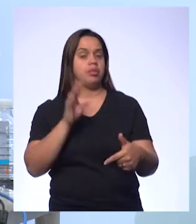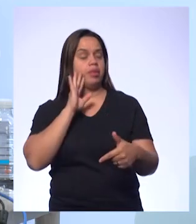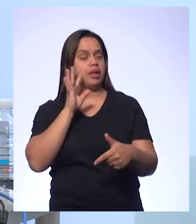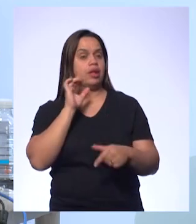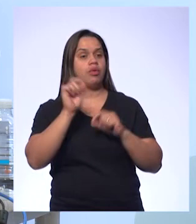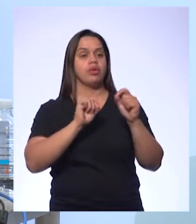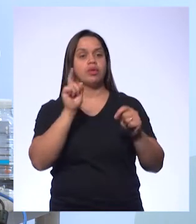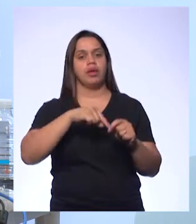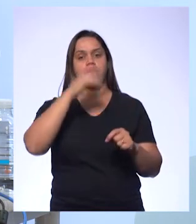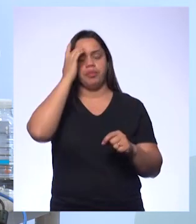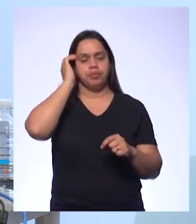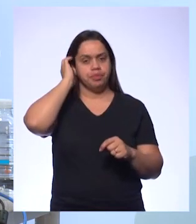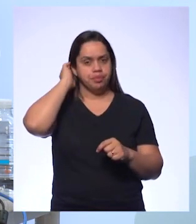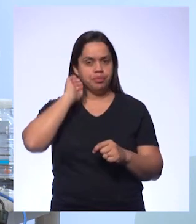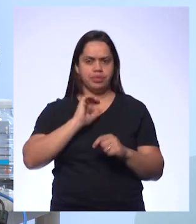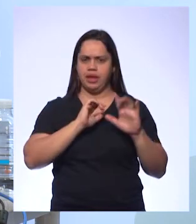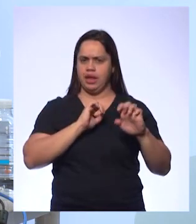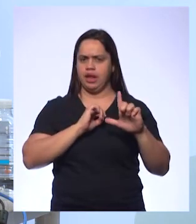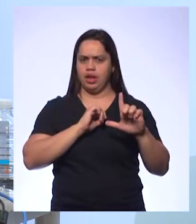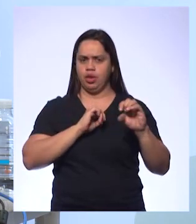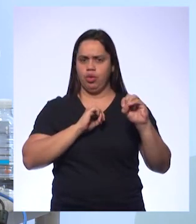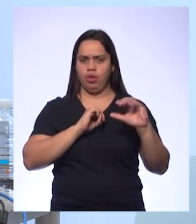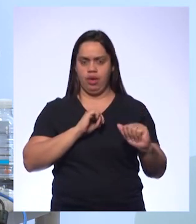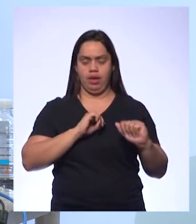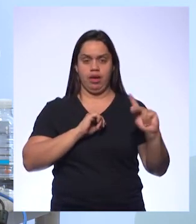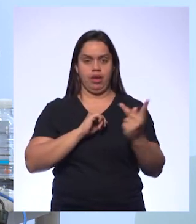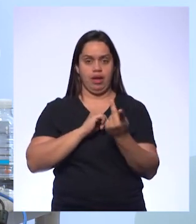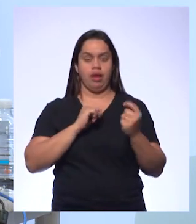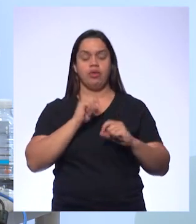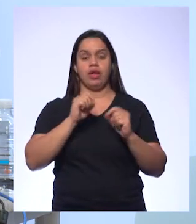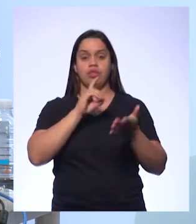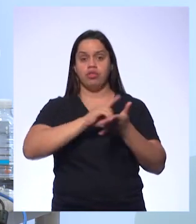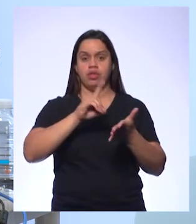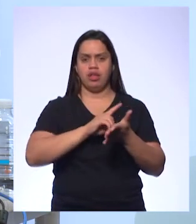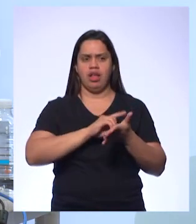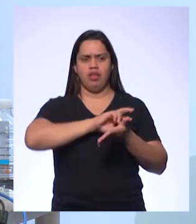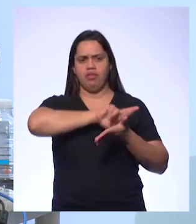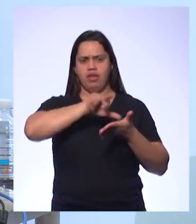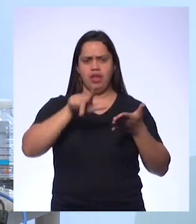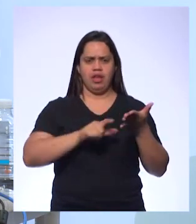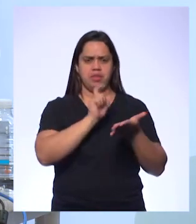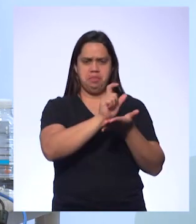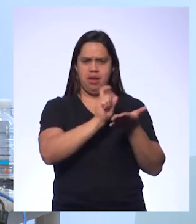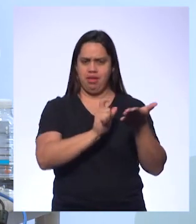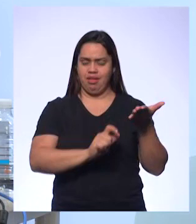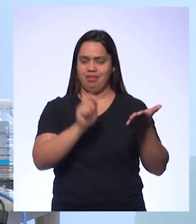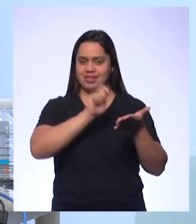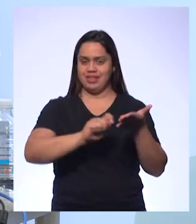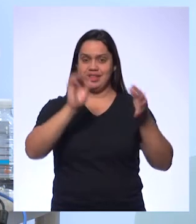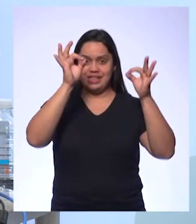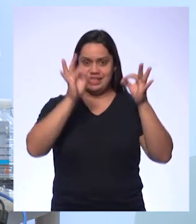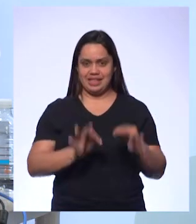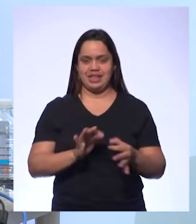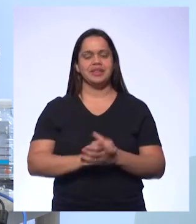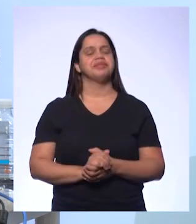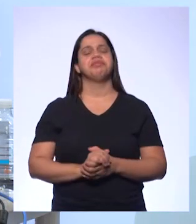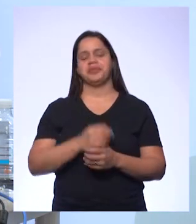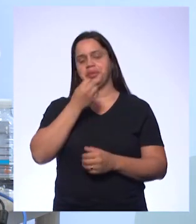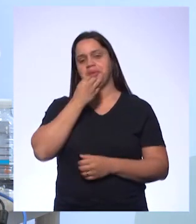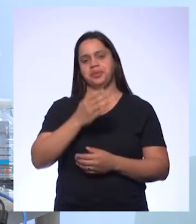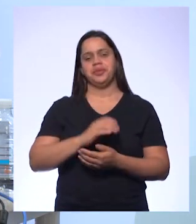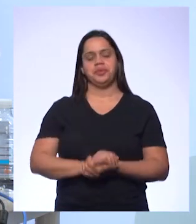Cadê? Qual? Eloá, dicionário é um lugar com um monte de palavras escritas corretamente. Ah, A gente que vai falar sobre fofinha. o